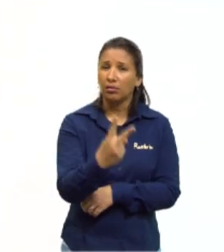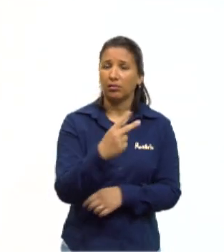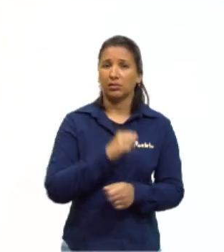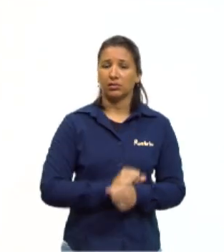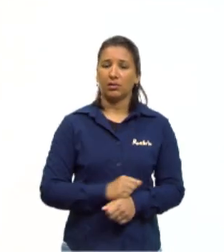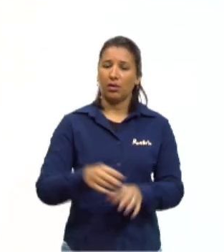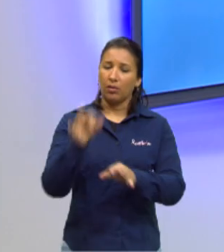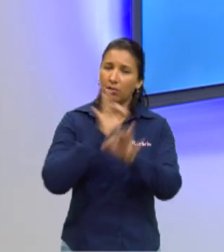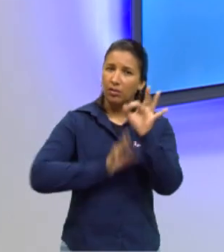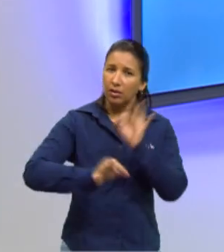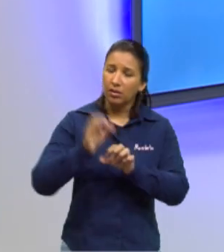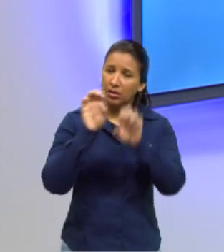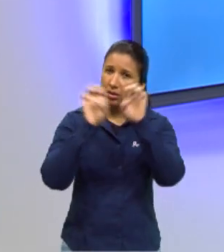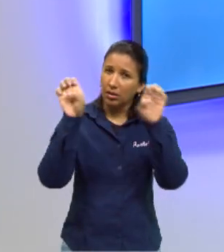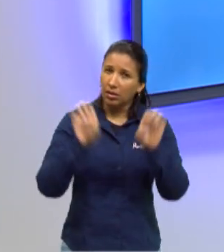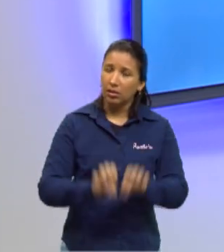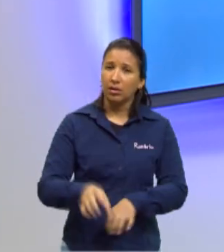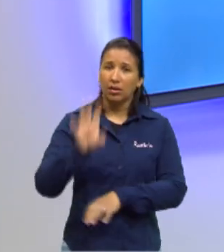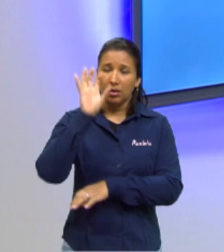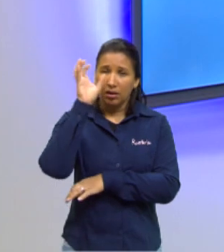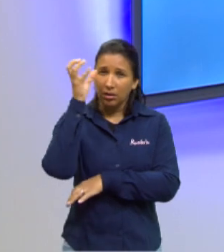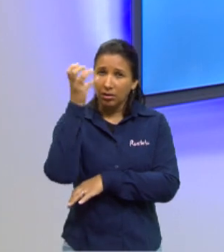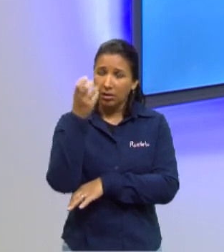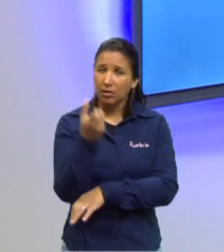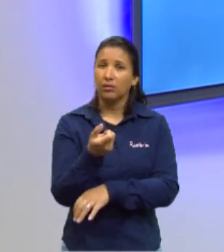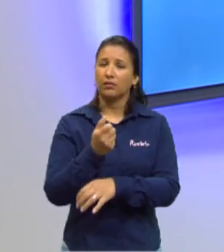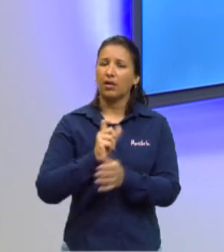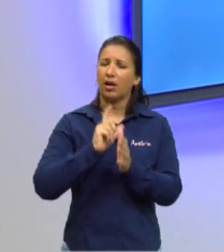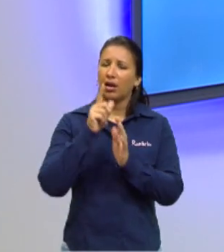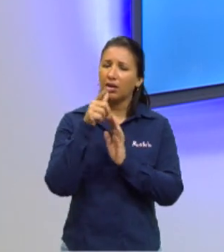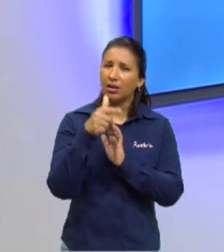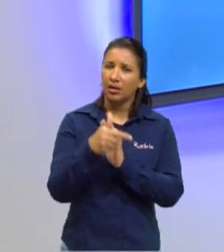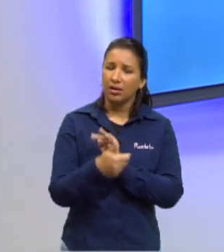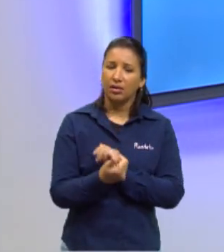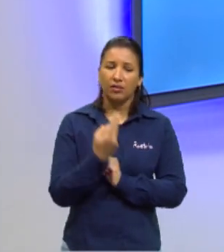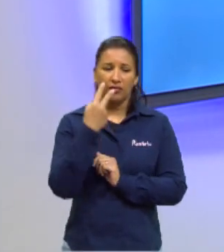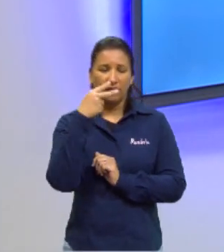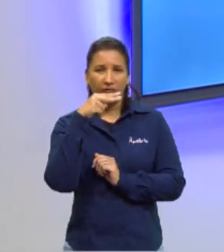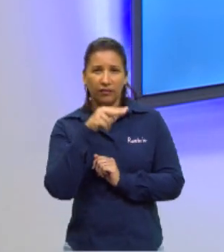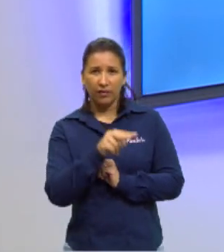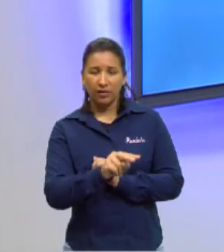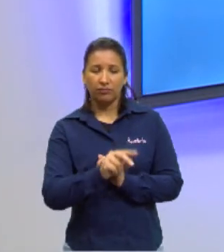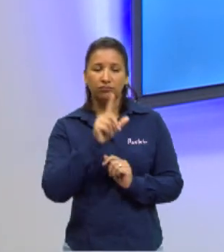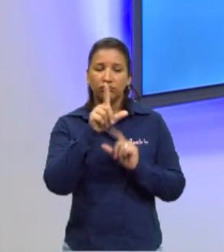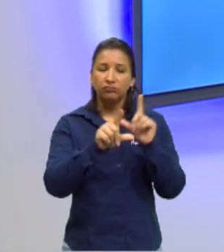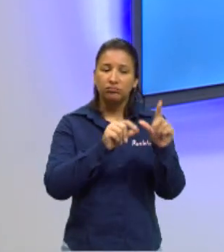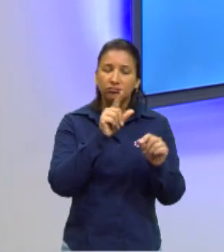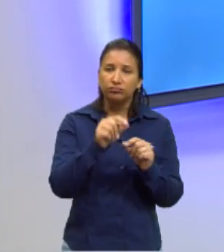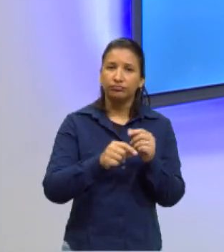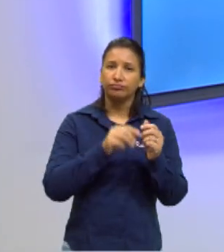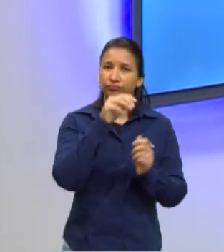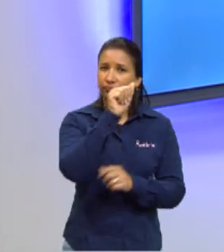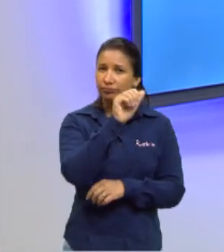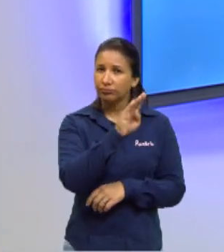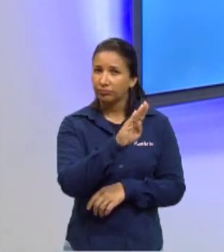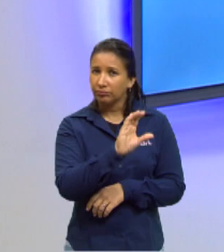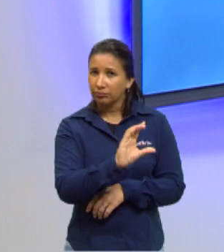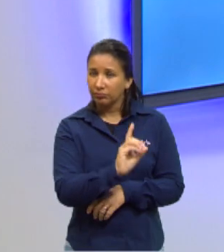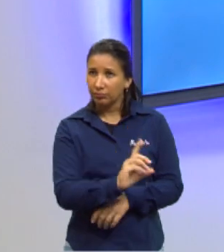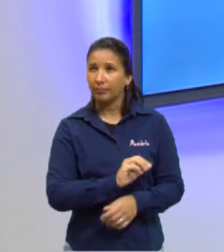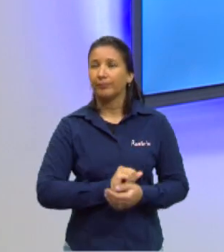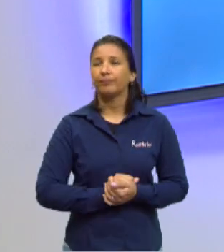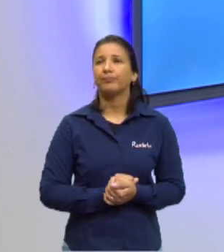equação, resolve a equação e aí a gente depois vai verificar cada uma dessas situações.